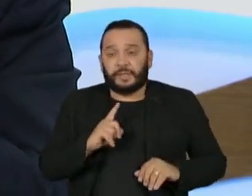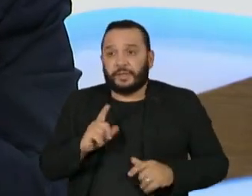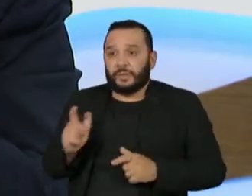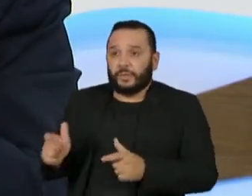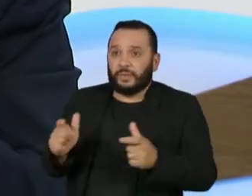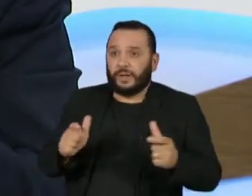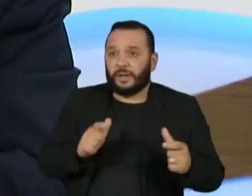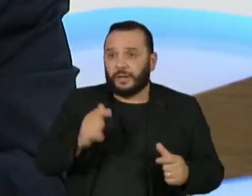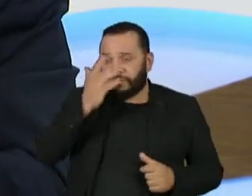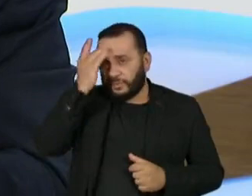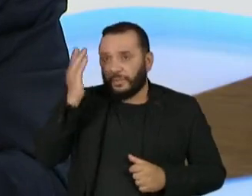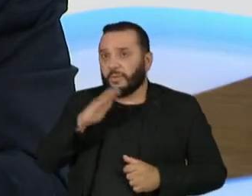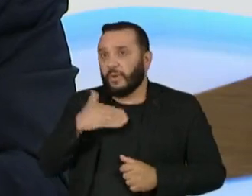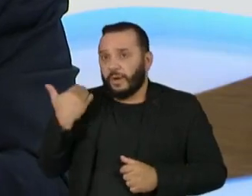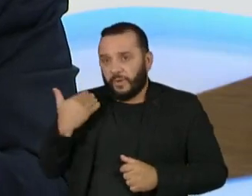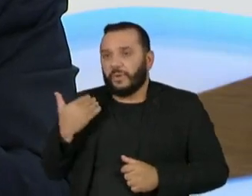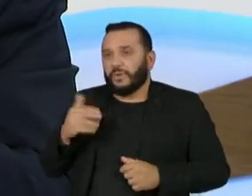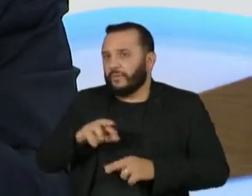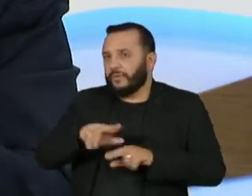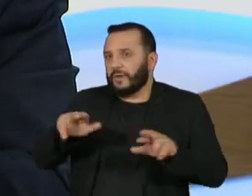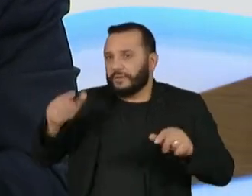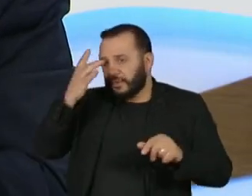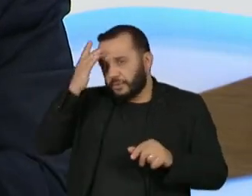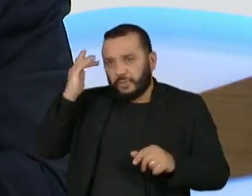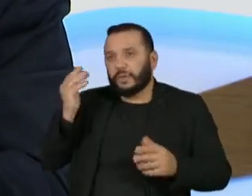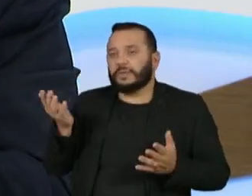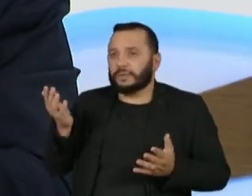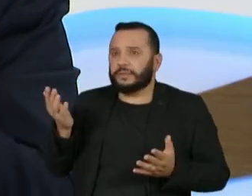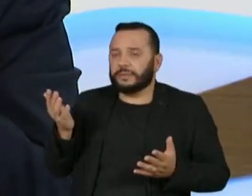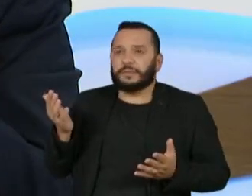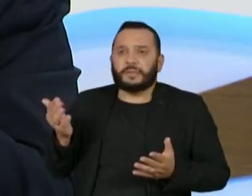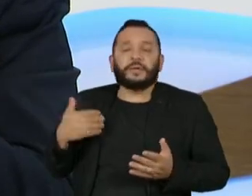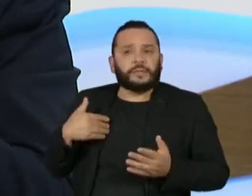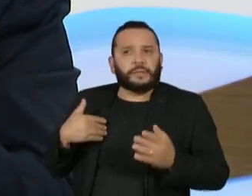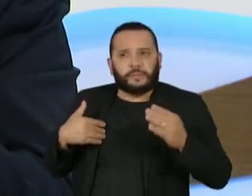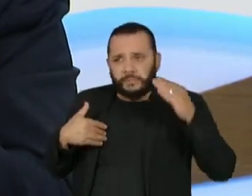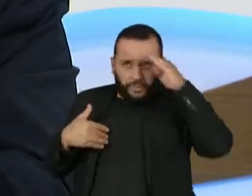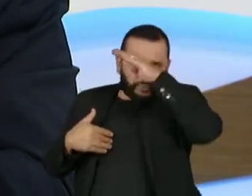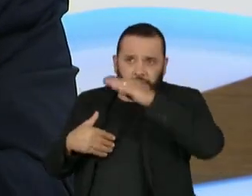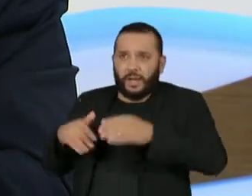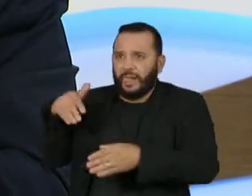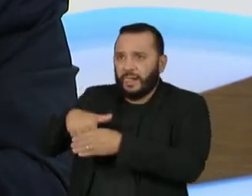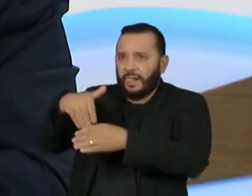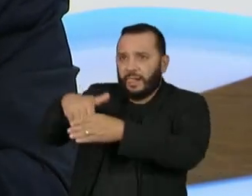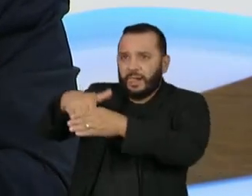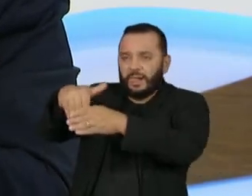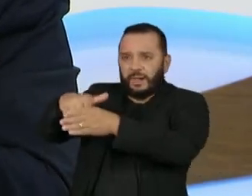muita gente, onde teve muito caso, o Bolsonaro foi bem votado. Ou seja, o eleitor brasileiro de alguma maneira deixou esse tema para trás.